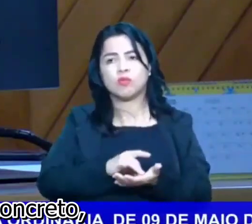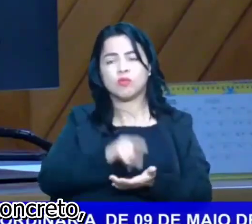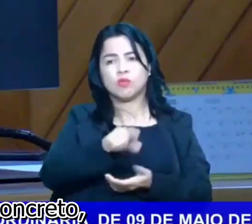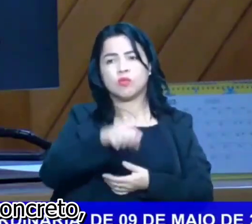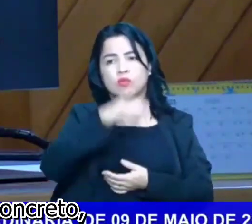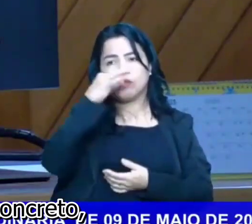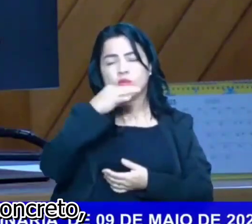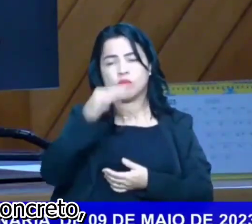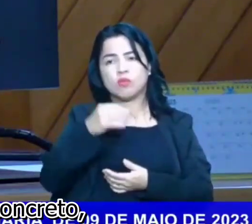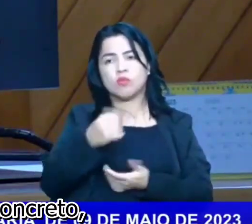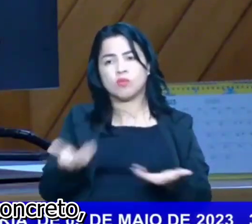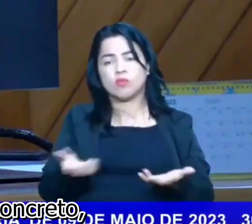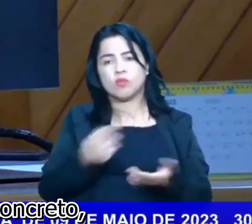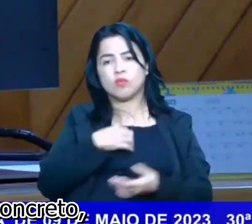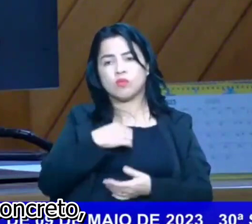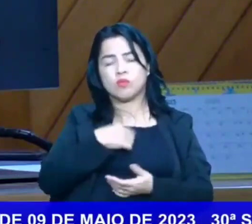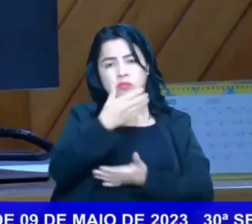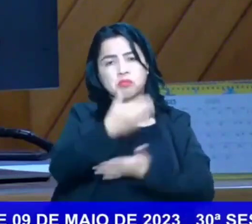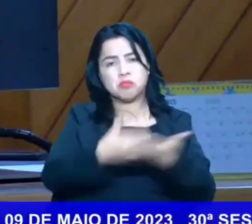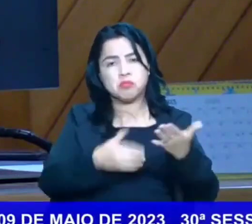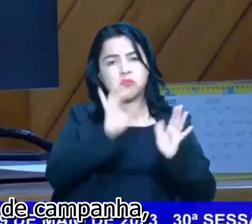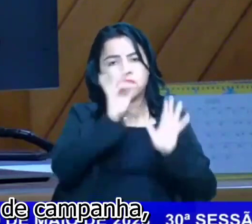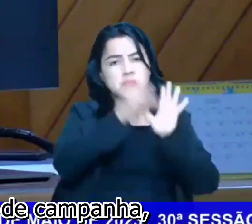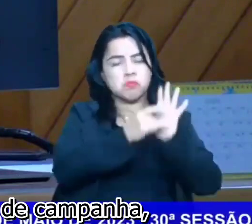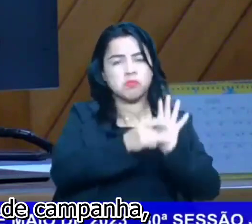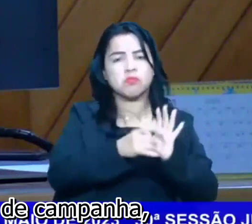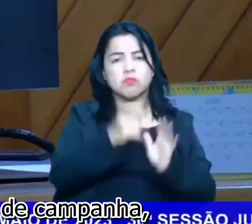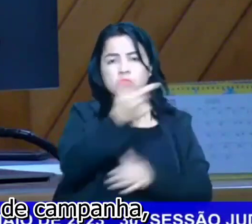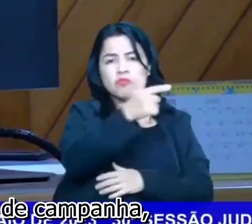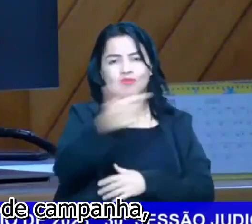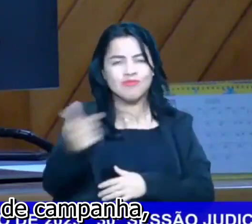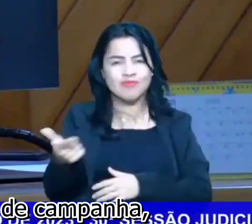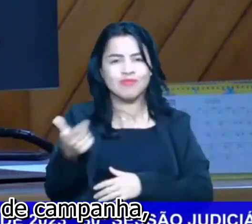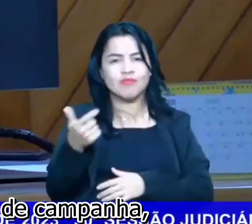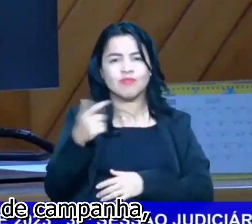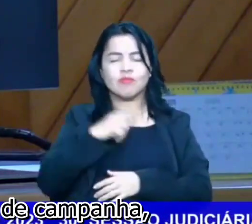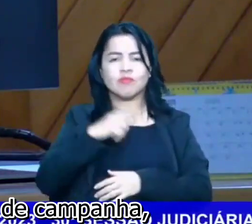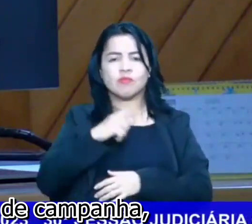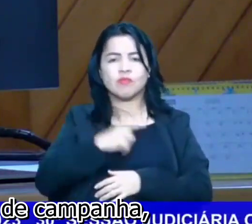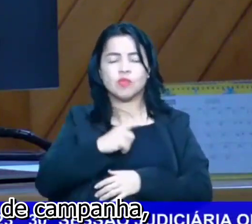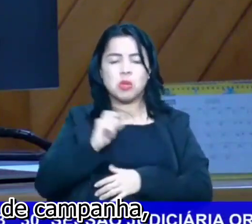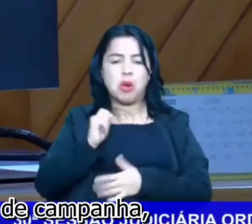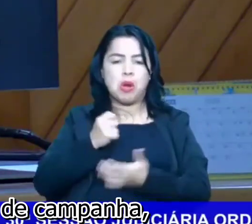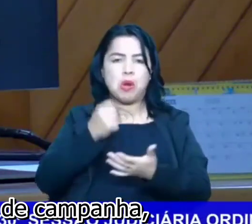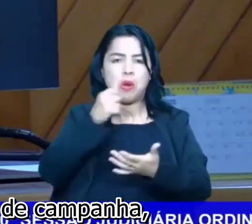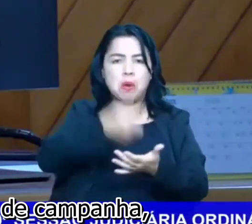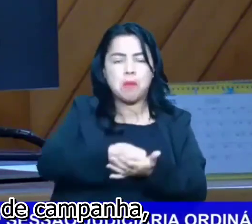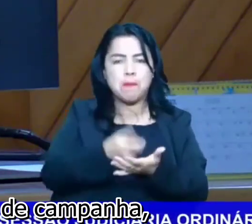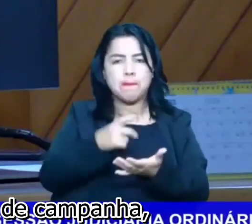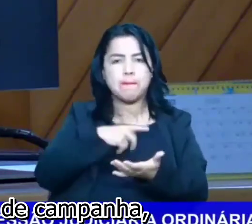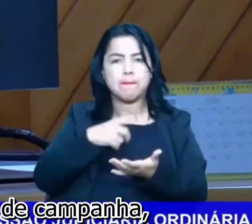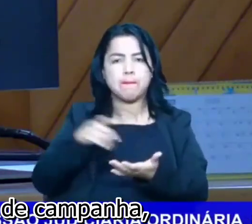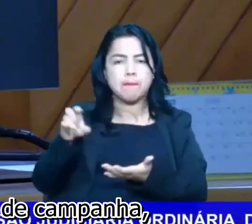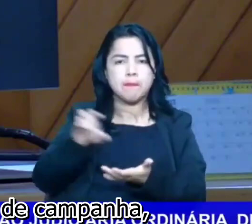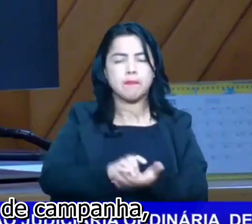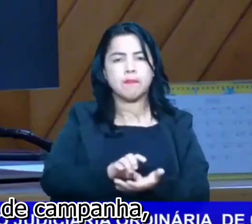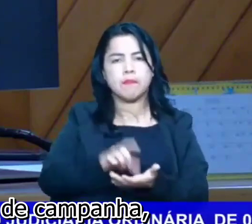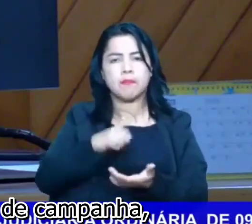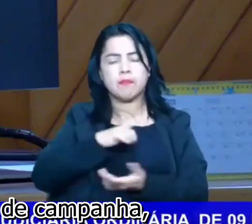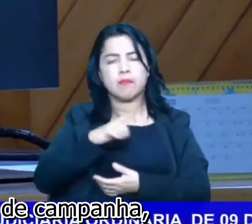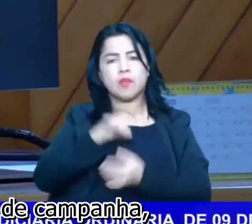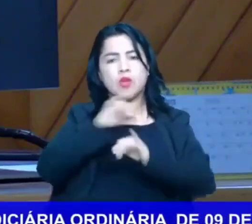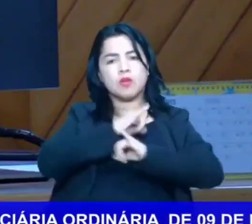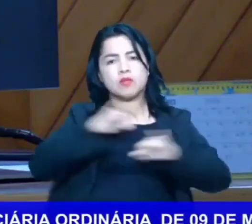hipótese. Então, no caso concreto, não houve dispêndio financeiro oriundo das contas